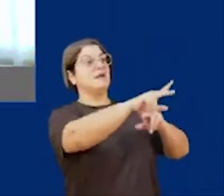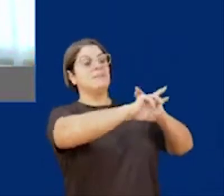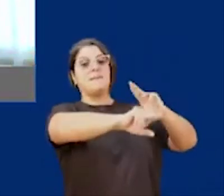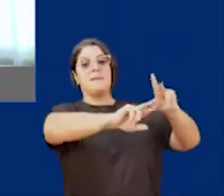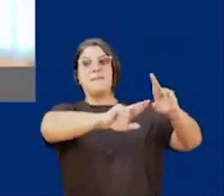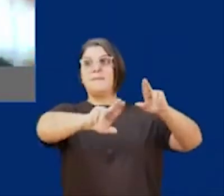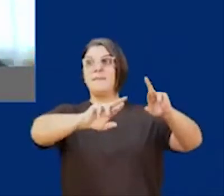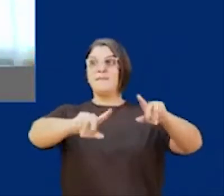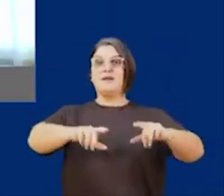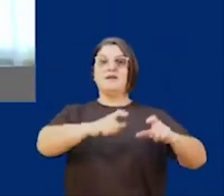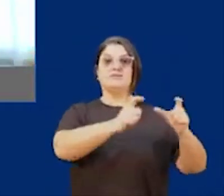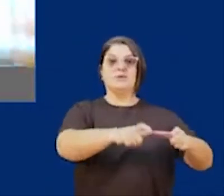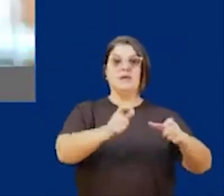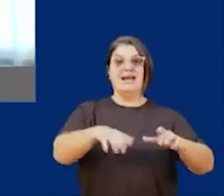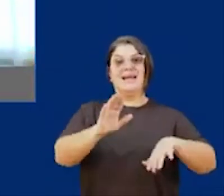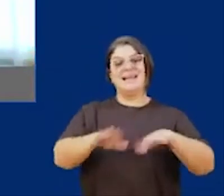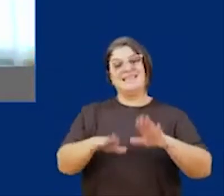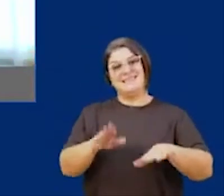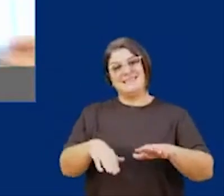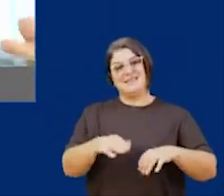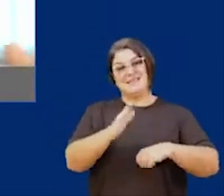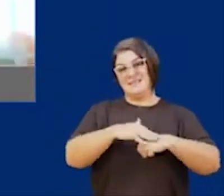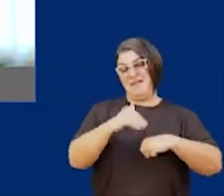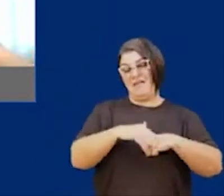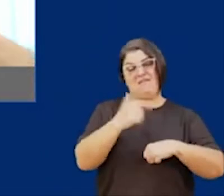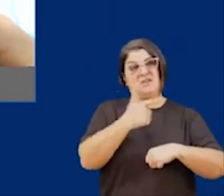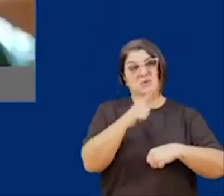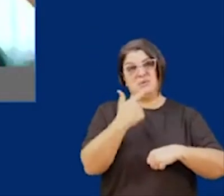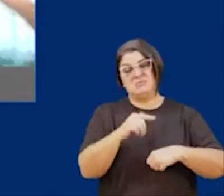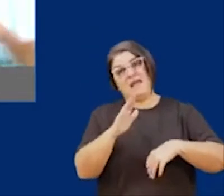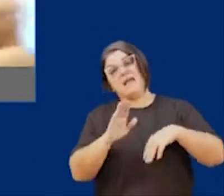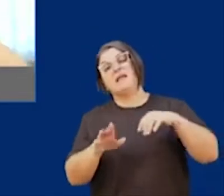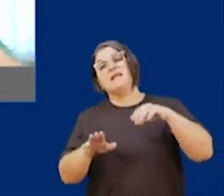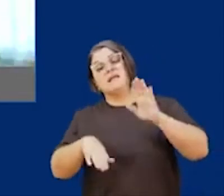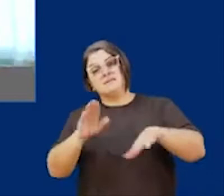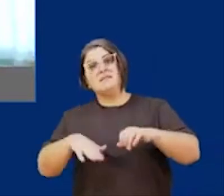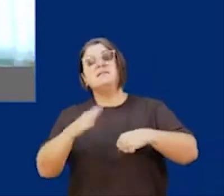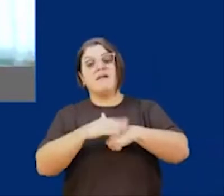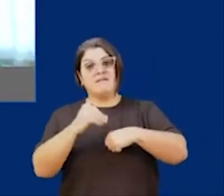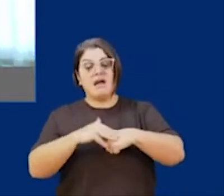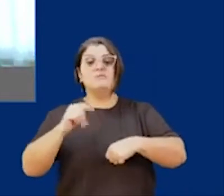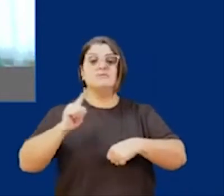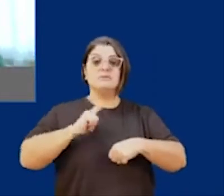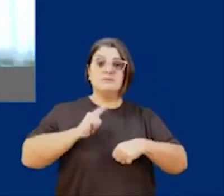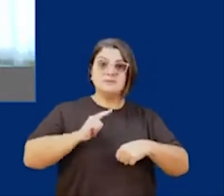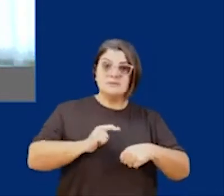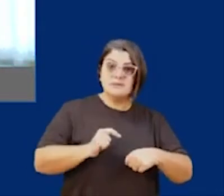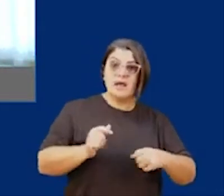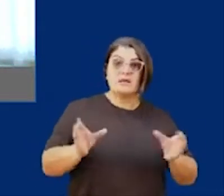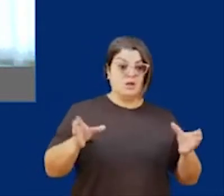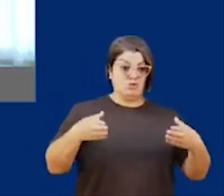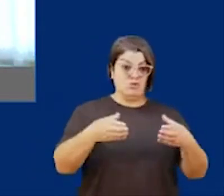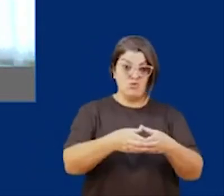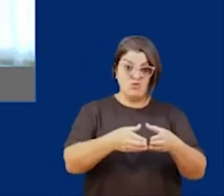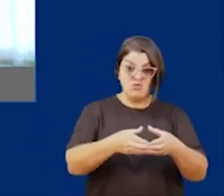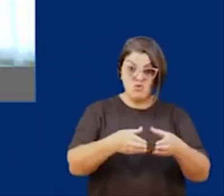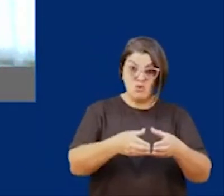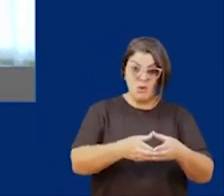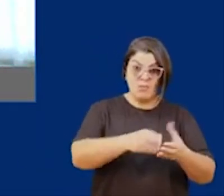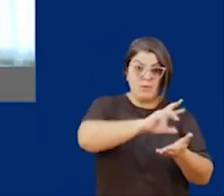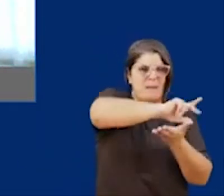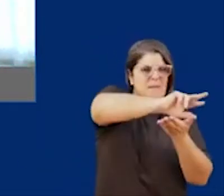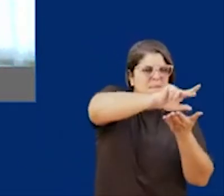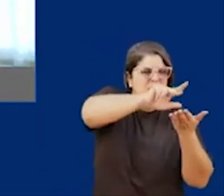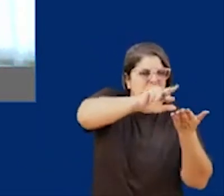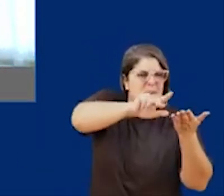informação menos afetuosa, mais afeto com informação mais truncada, e a rede é esse mosaico que vai dar o resultado final, né? Acho que a Dani